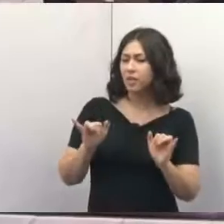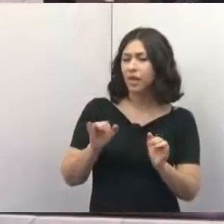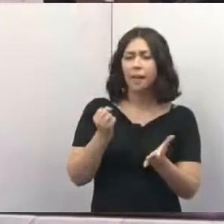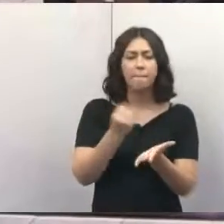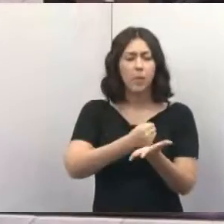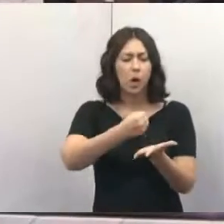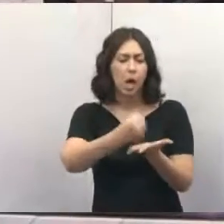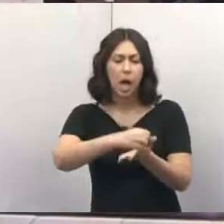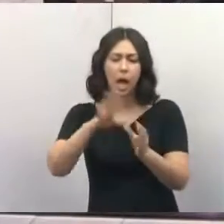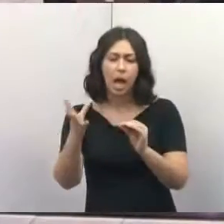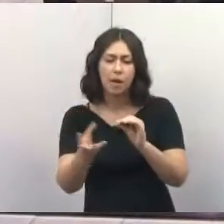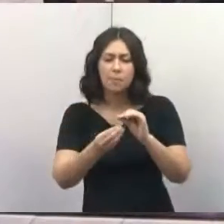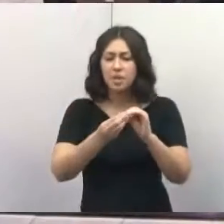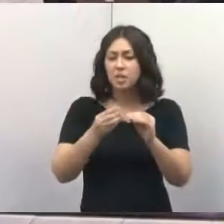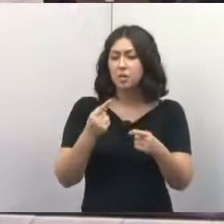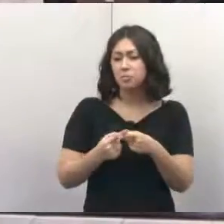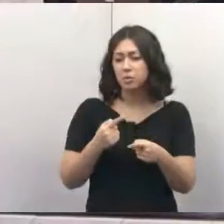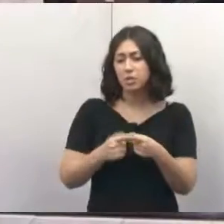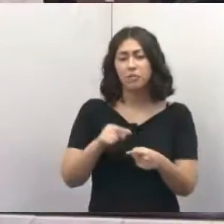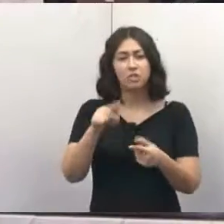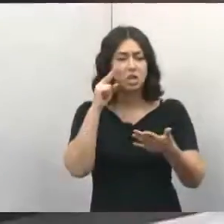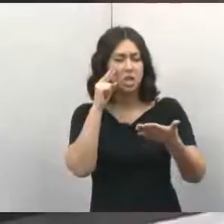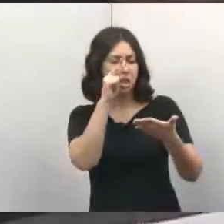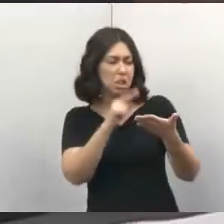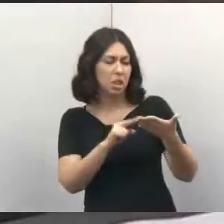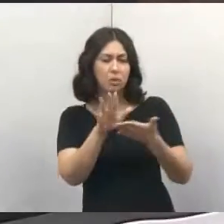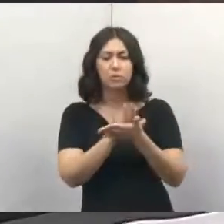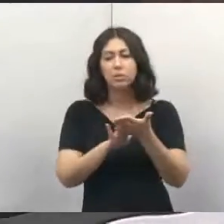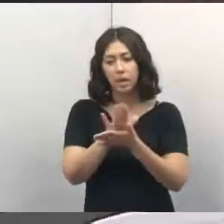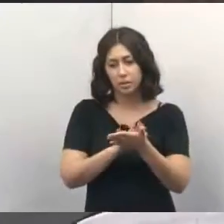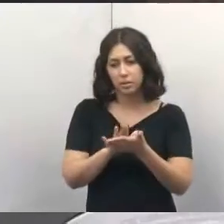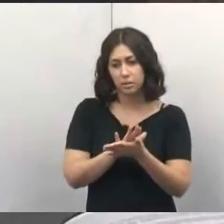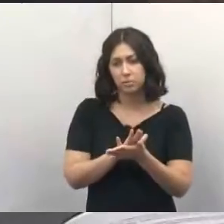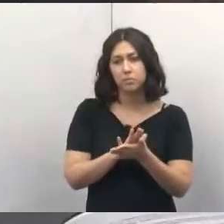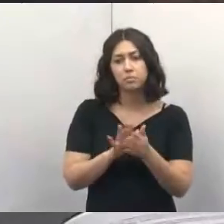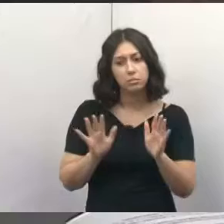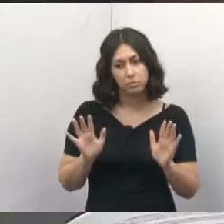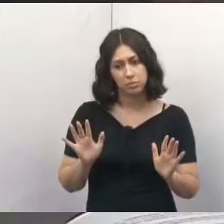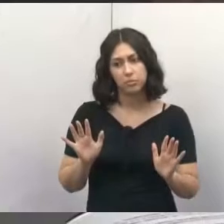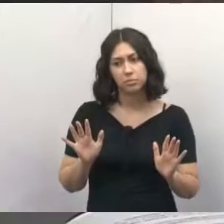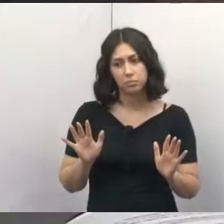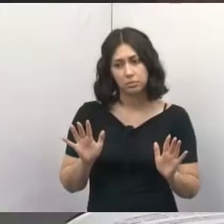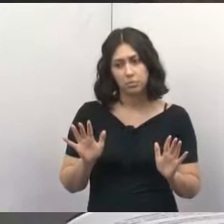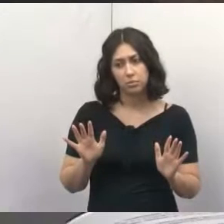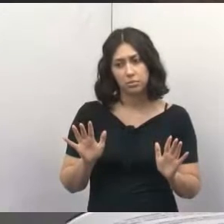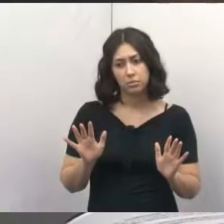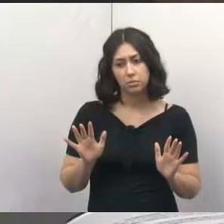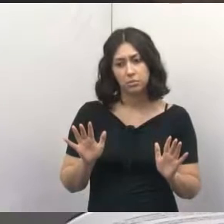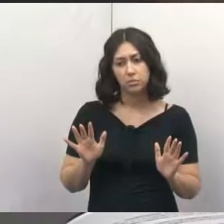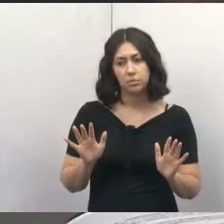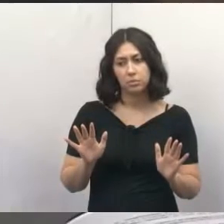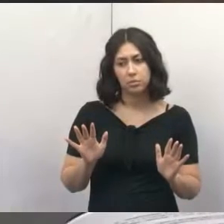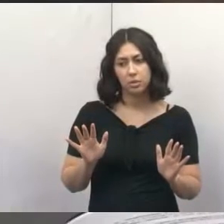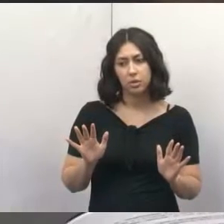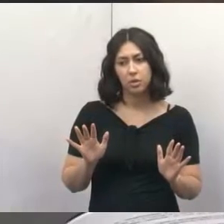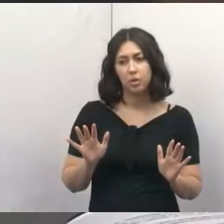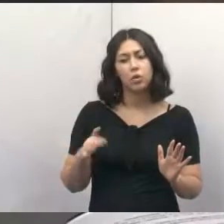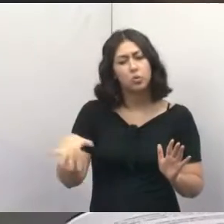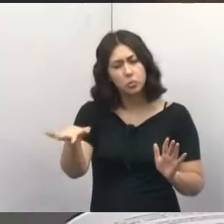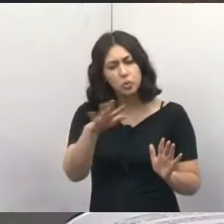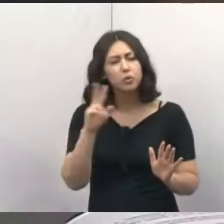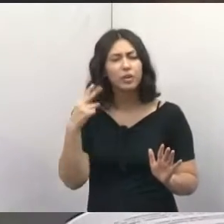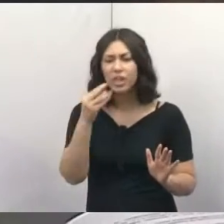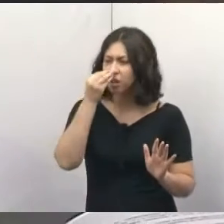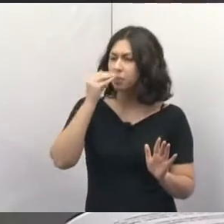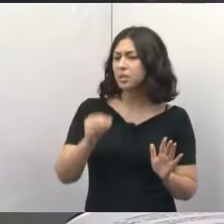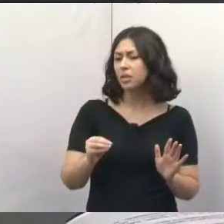protocolar uma emenda no dia é porque você não leu o projeto. Você está sendo leviano com os outros vereadores.